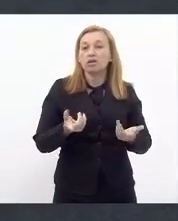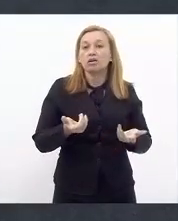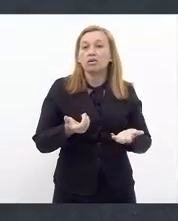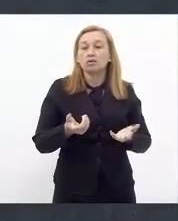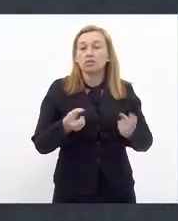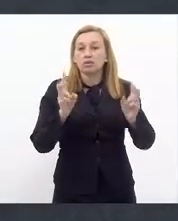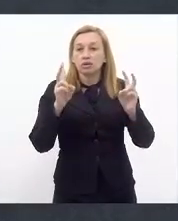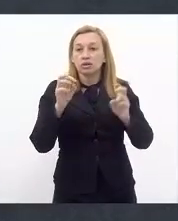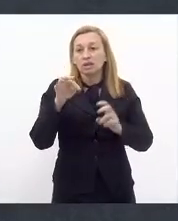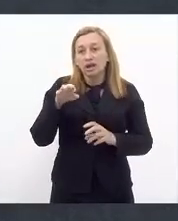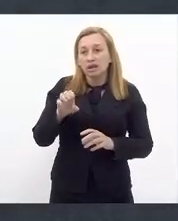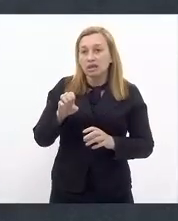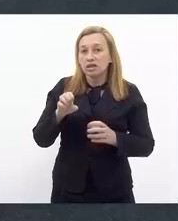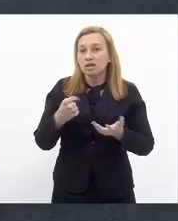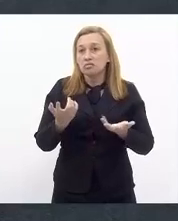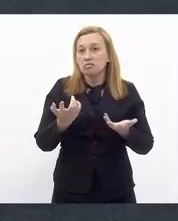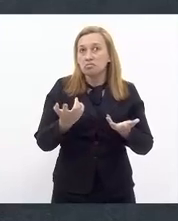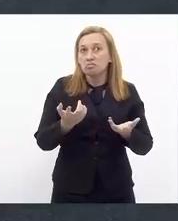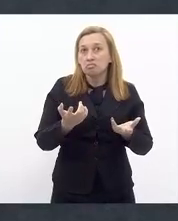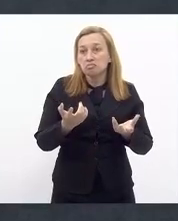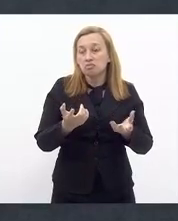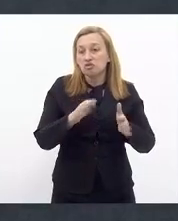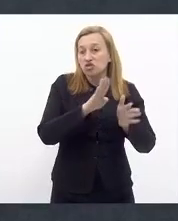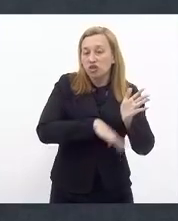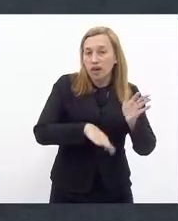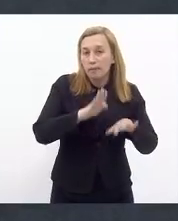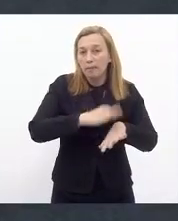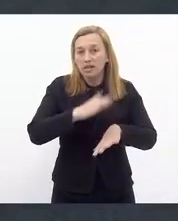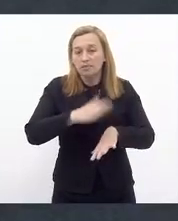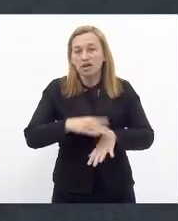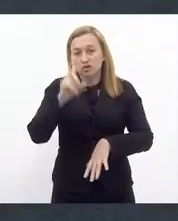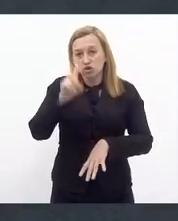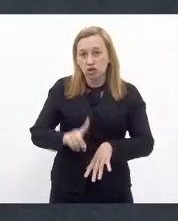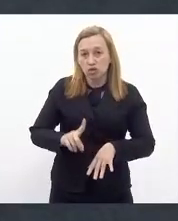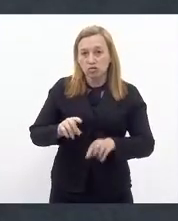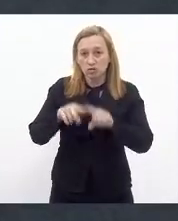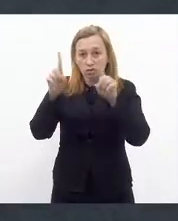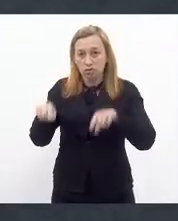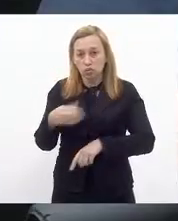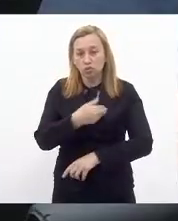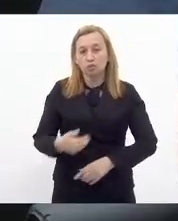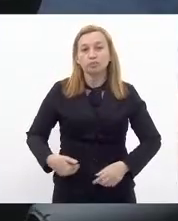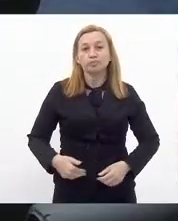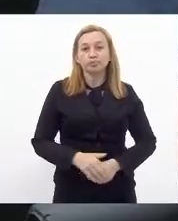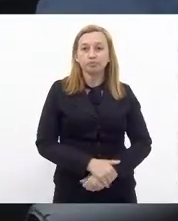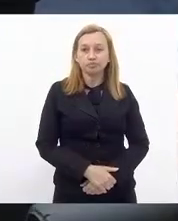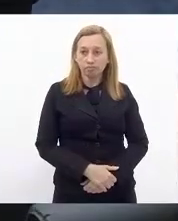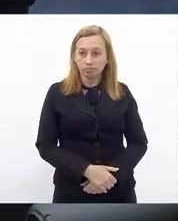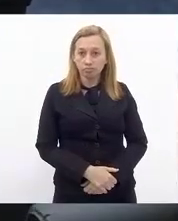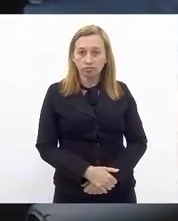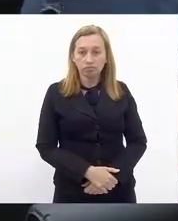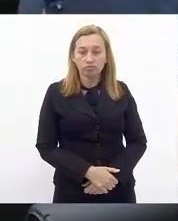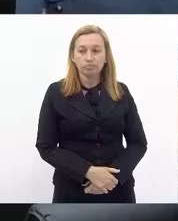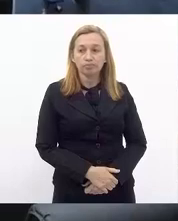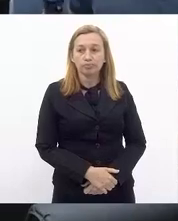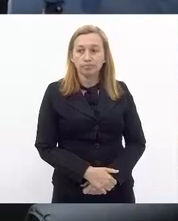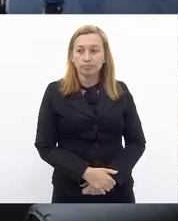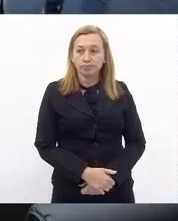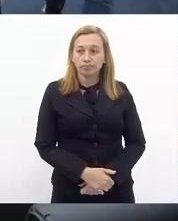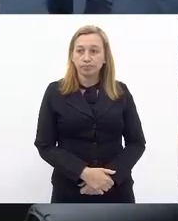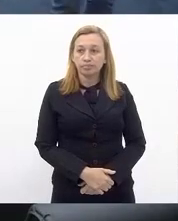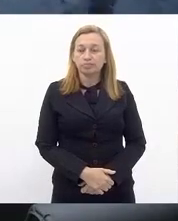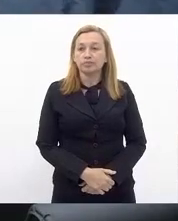tese de precarizar e retirar cada vez mais direitos dos Servidores a resposta de fazer